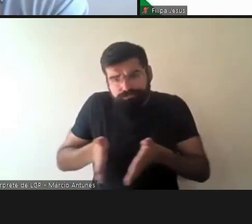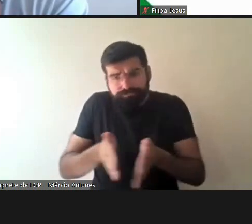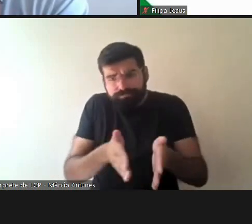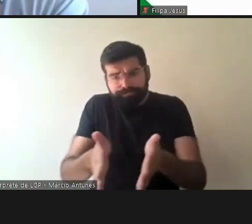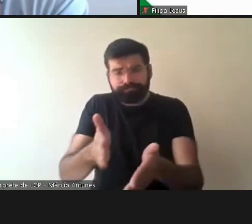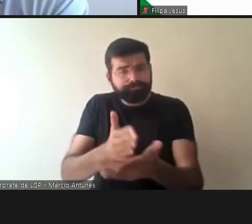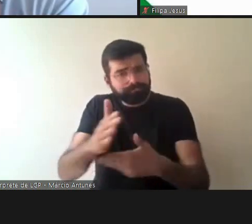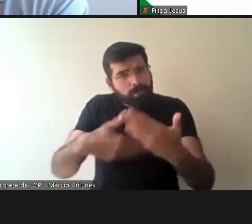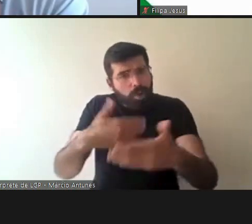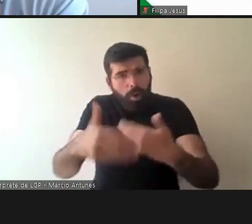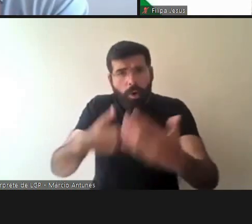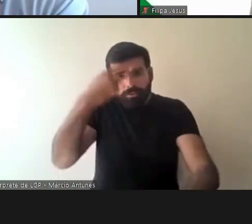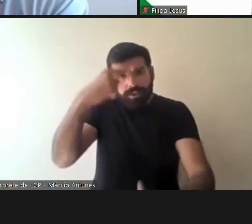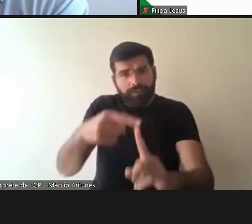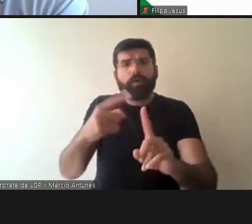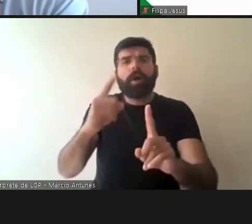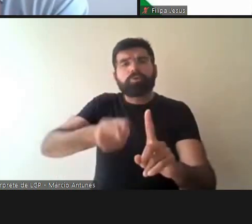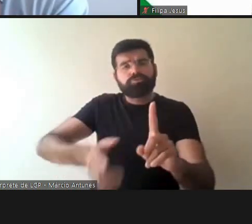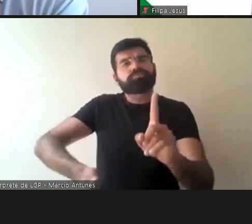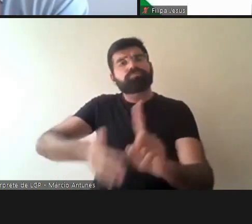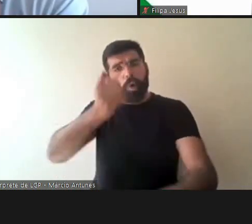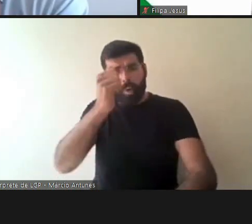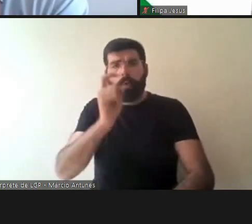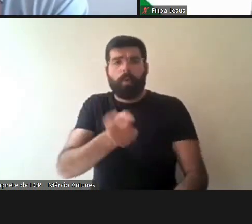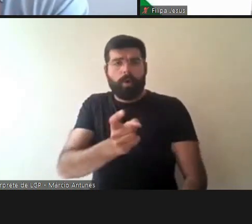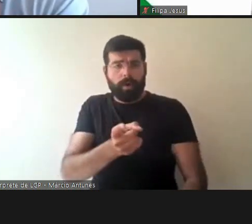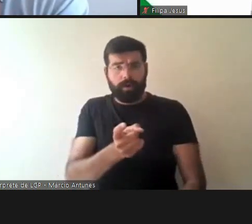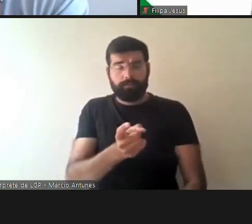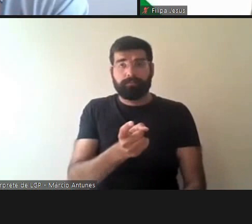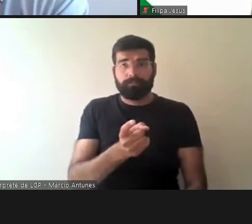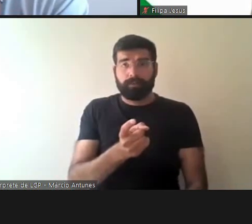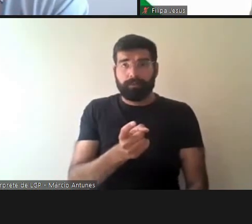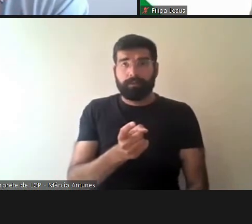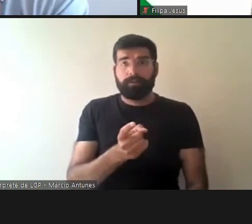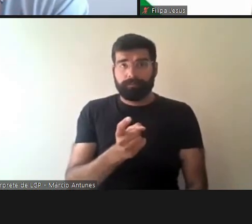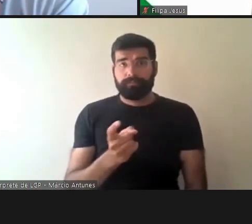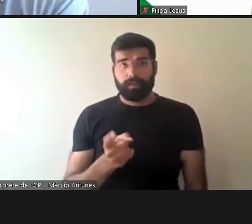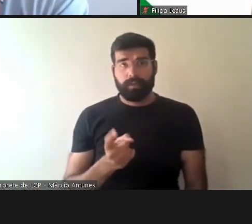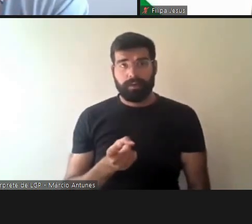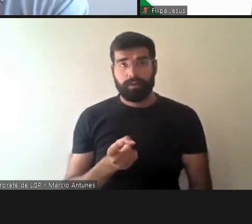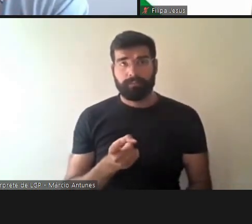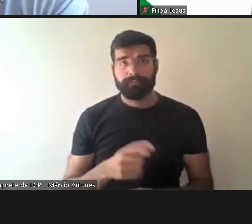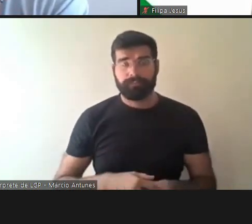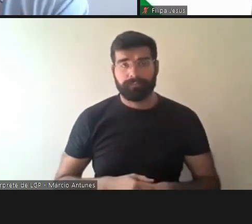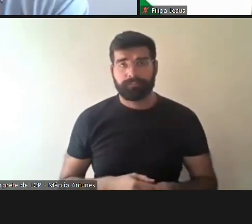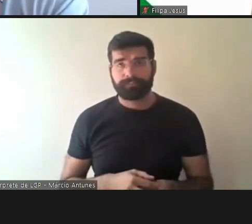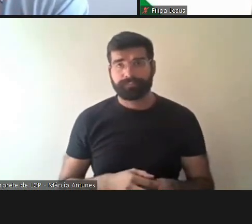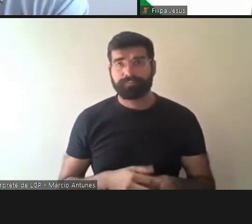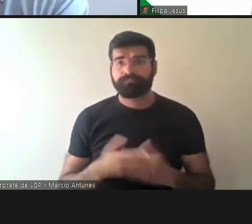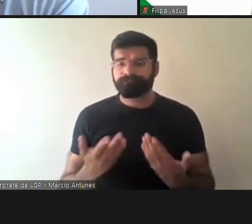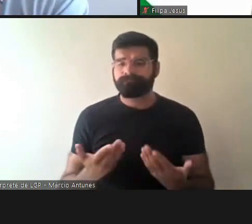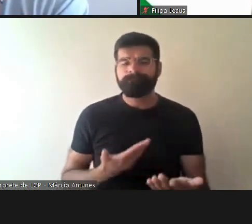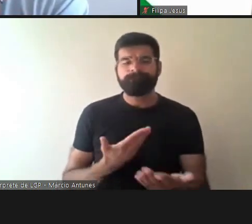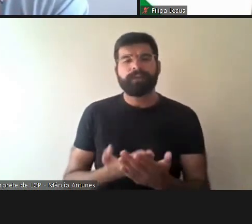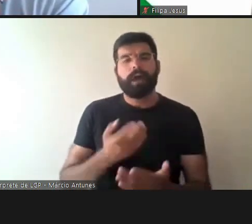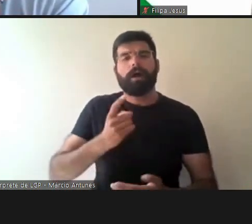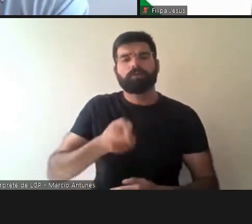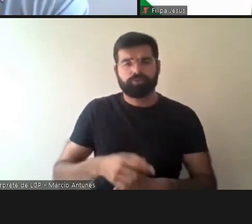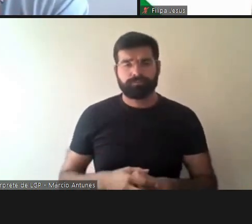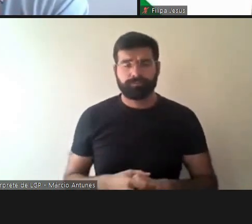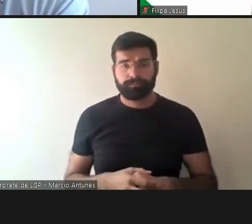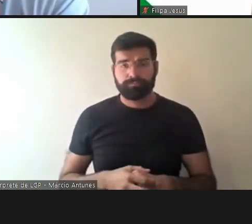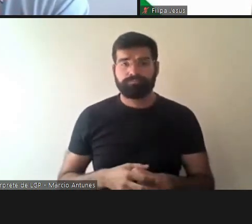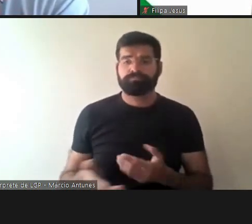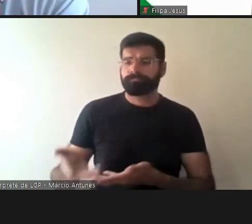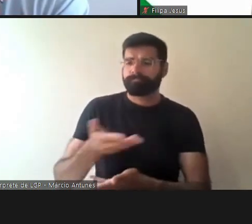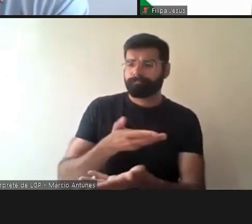tenha sucesso e não seja logo desacreditado à partida. Isto resulta numa interação